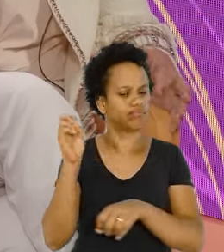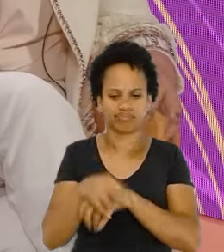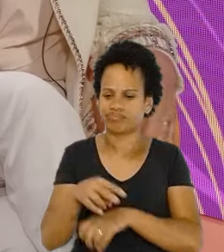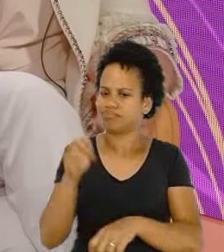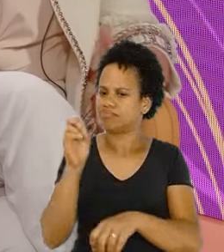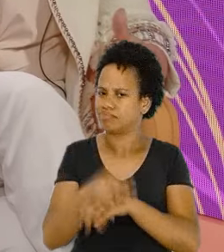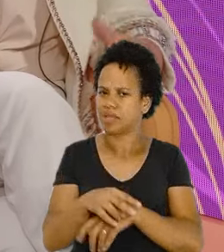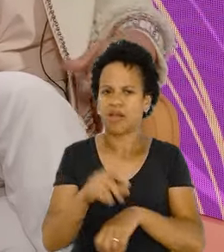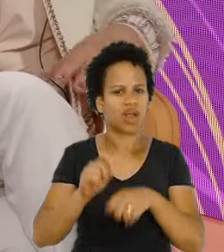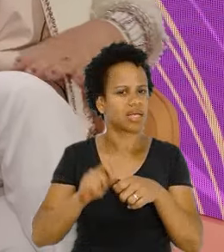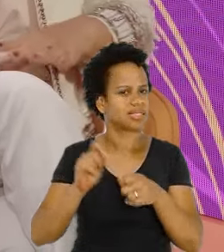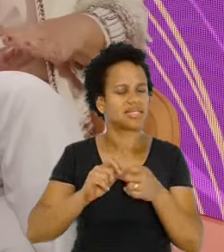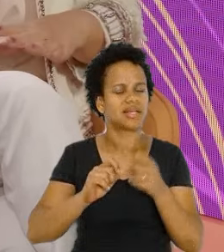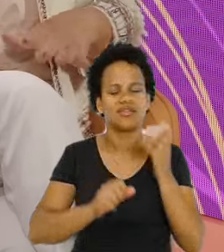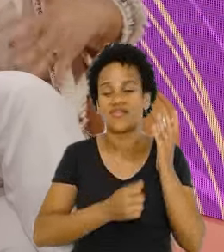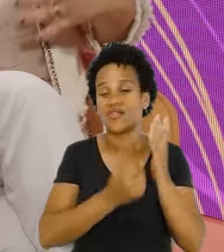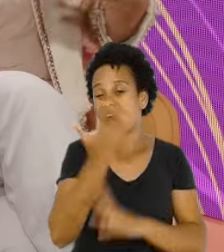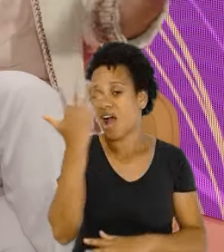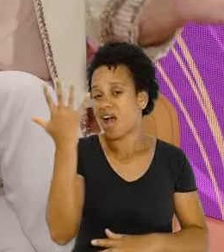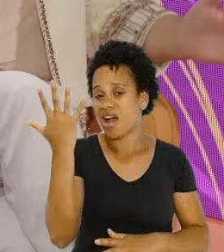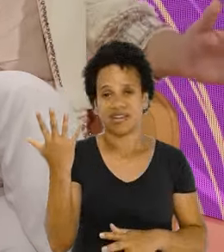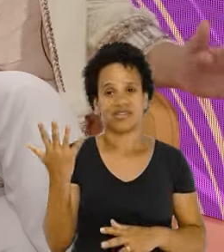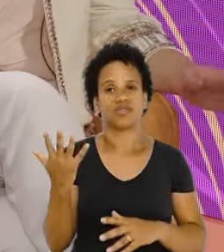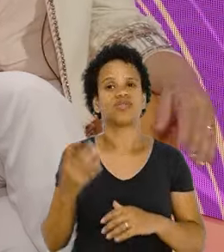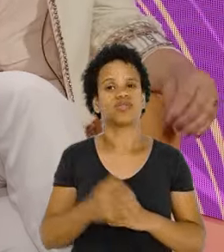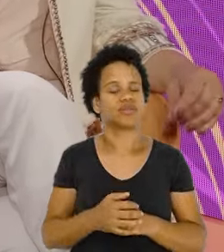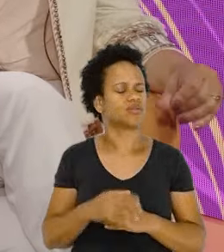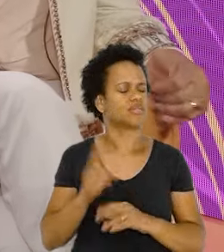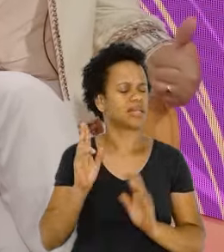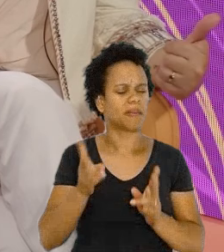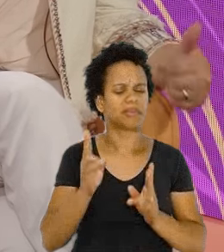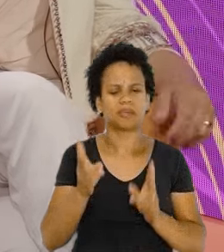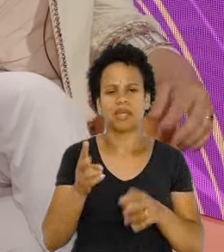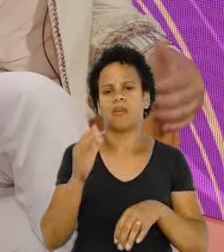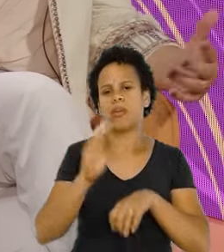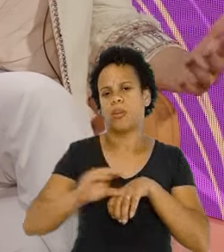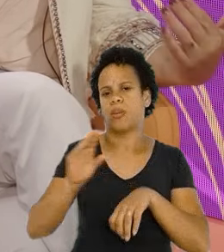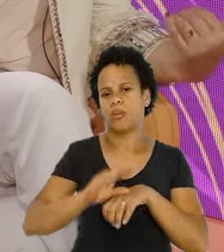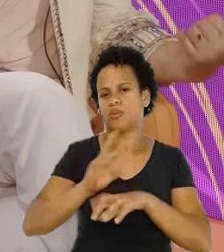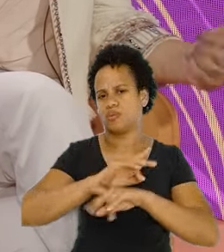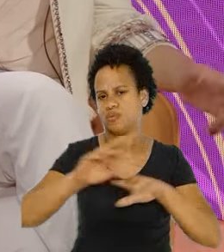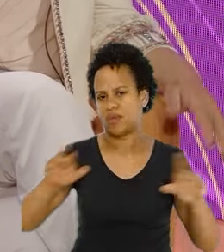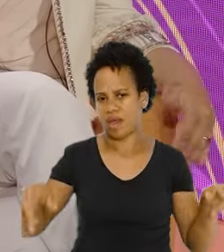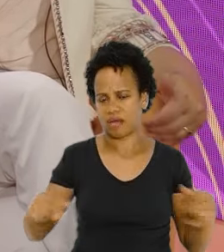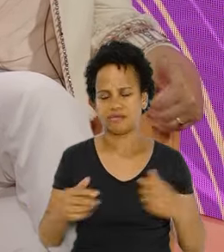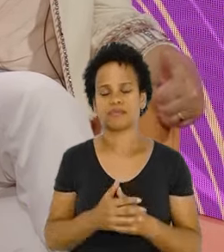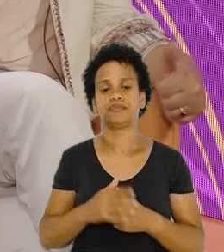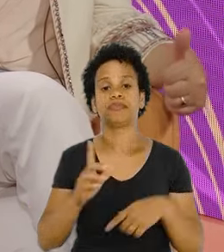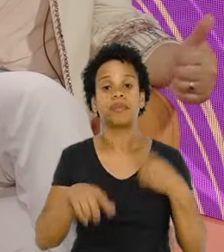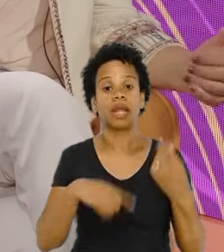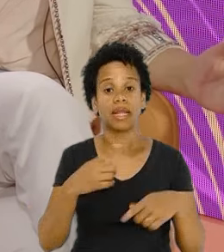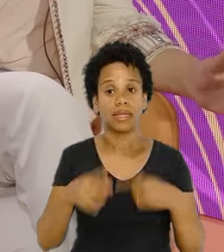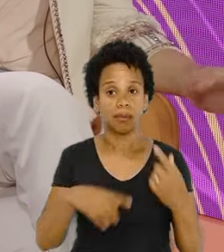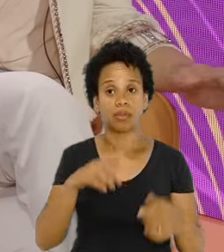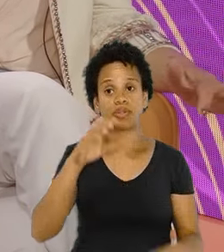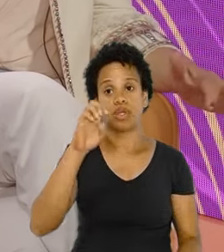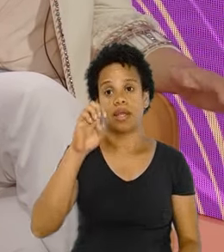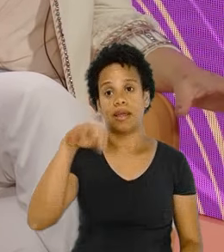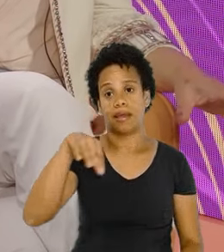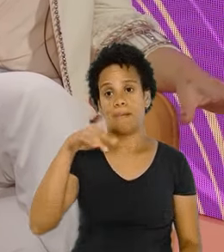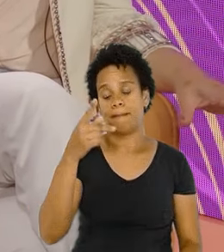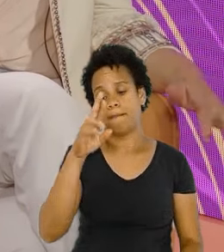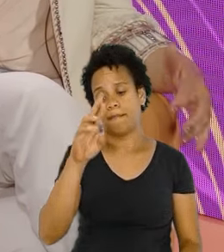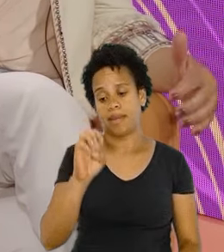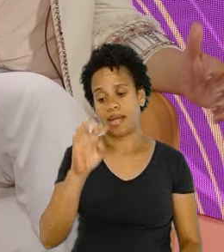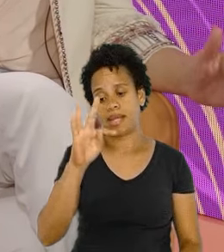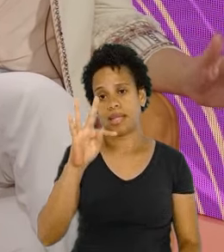fazendo eu peguei ficar viciada nos cursos aí fiz vários cursos depois eu fiz o impr Tech onde eu conheci